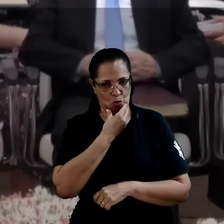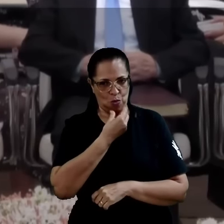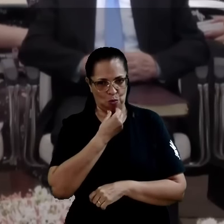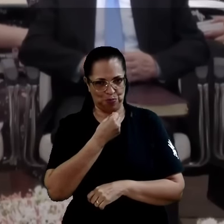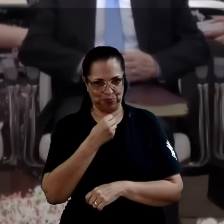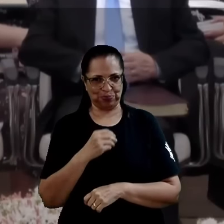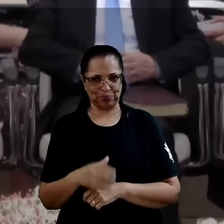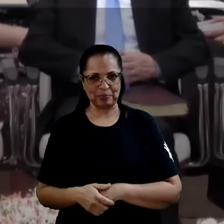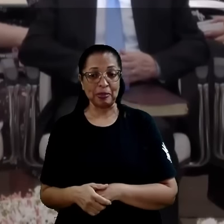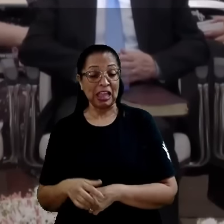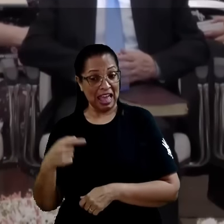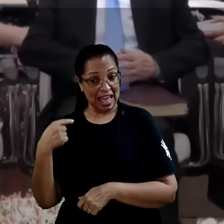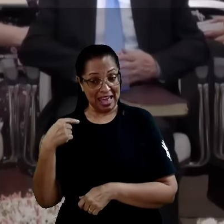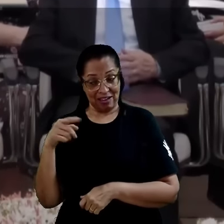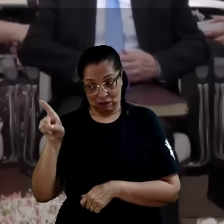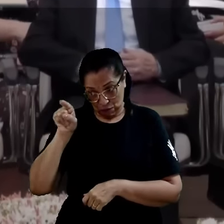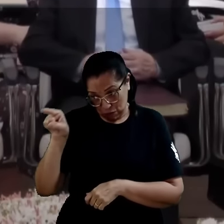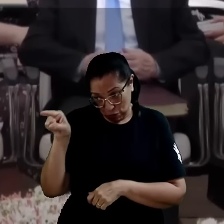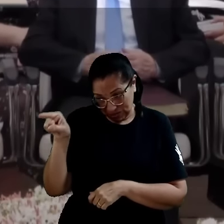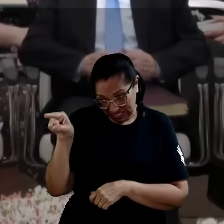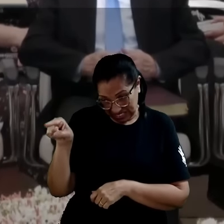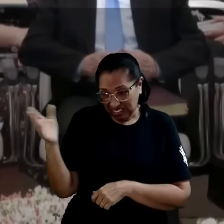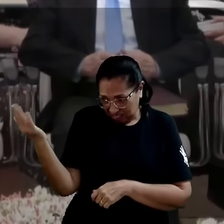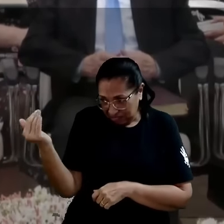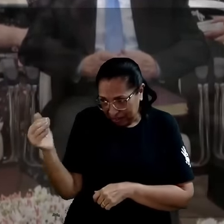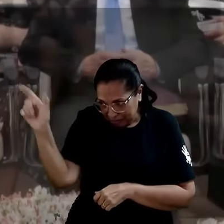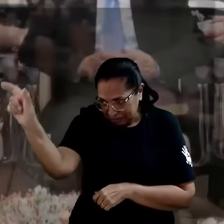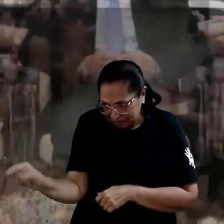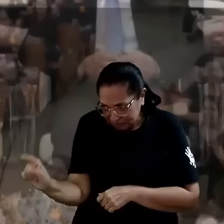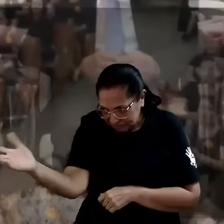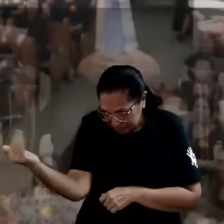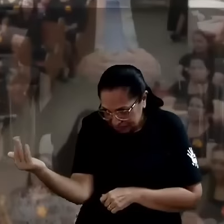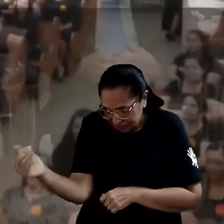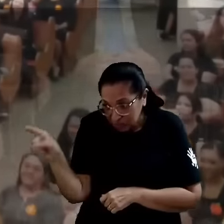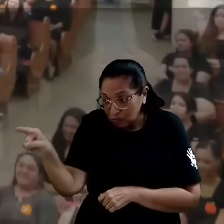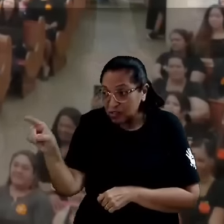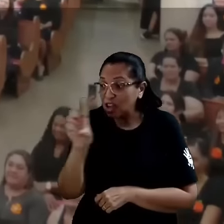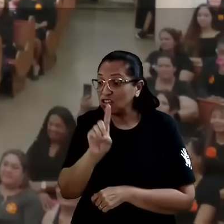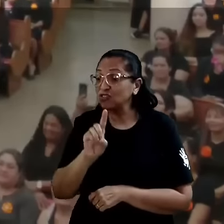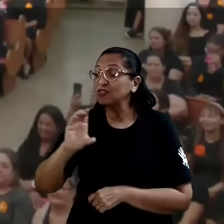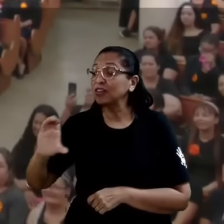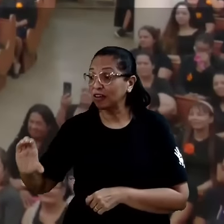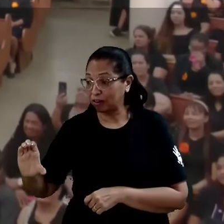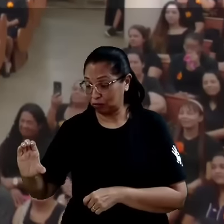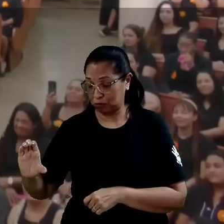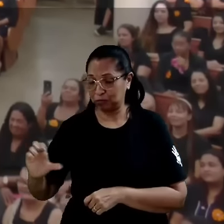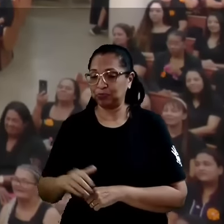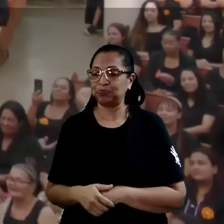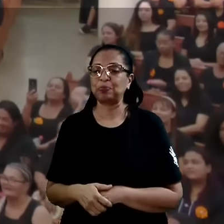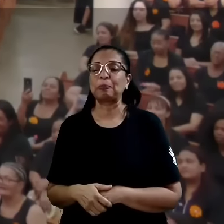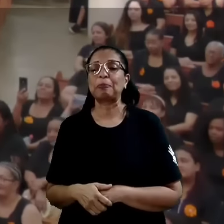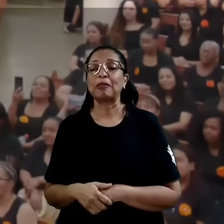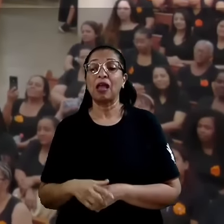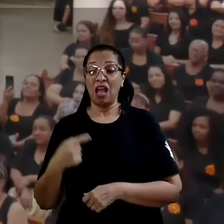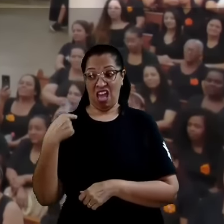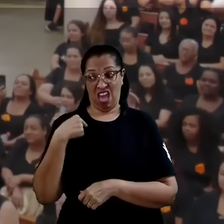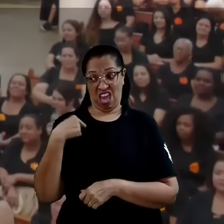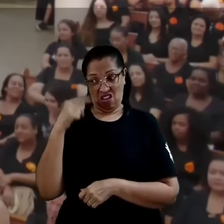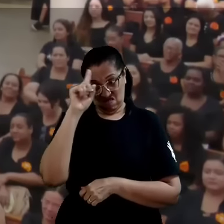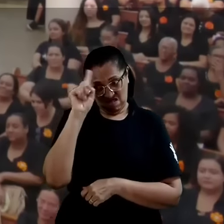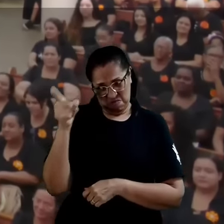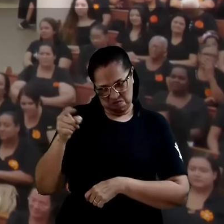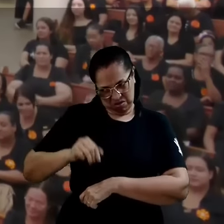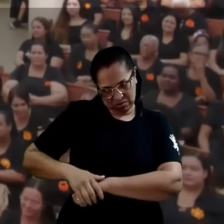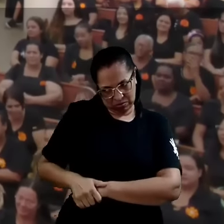o presidente e ele falava Mas você é mulher eu falava não tem problema na próxima você vai ser e nunca